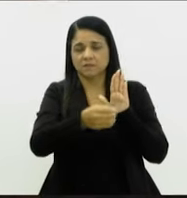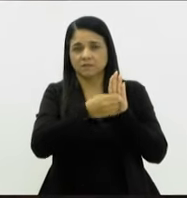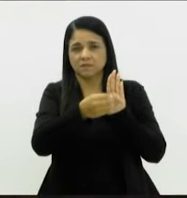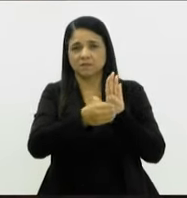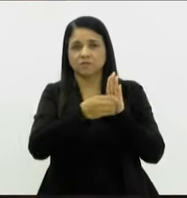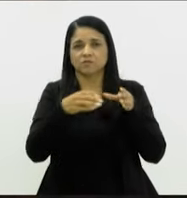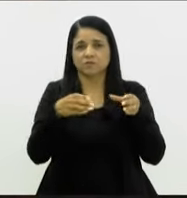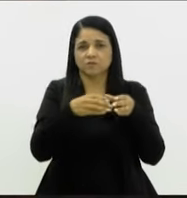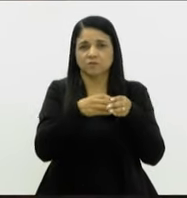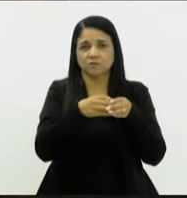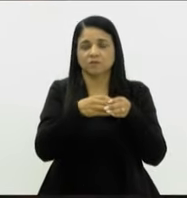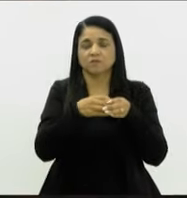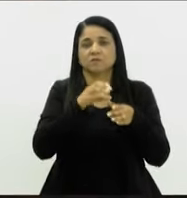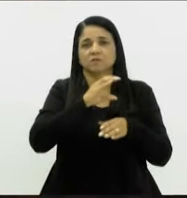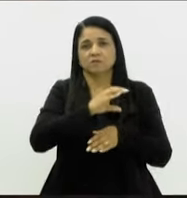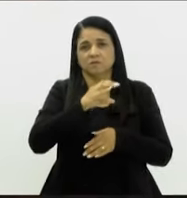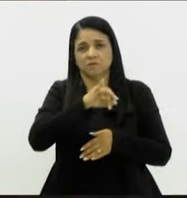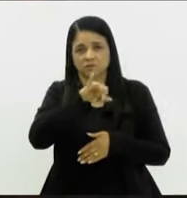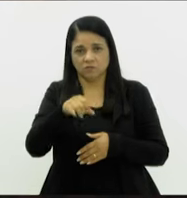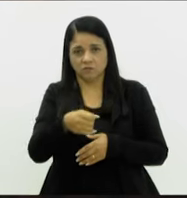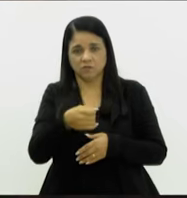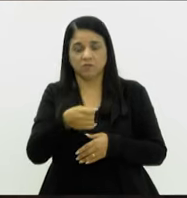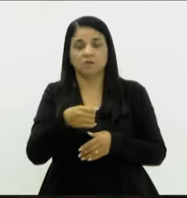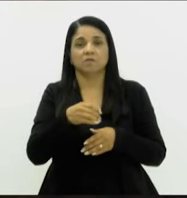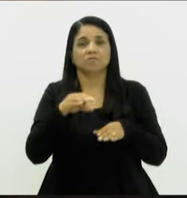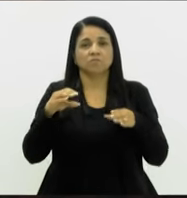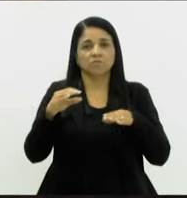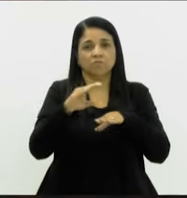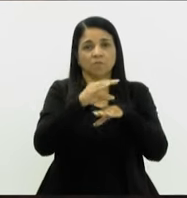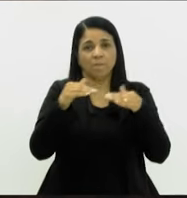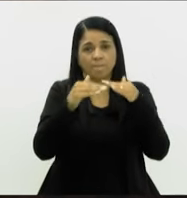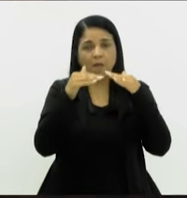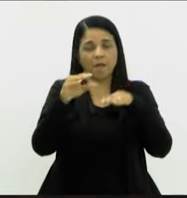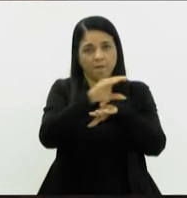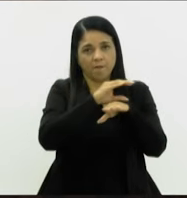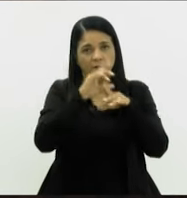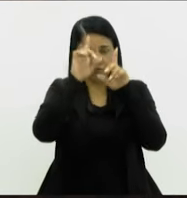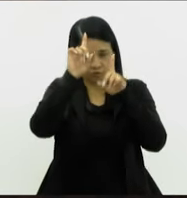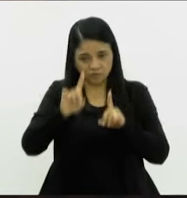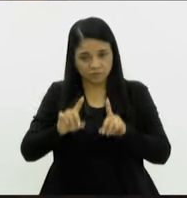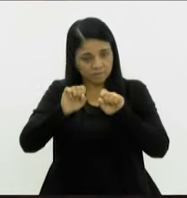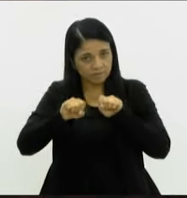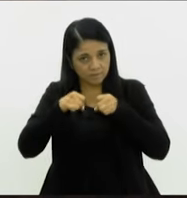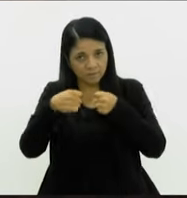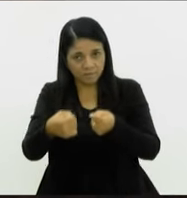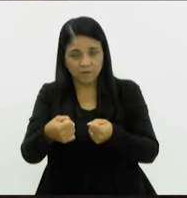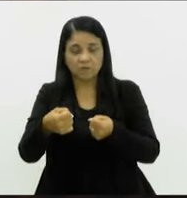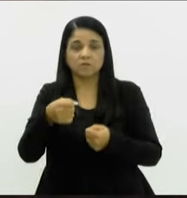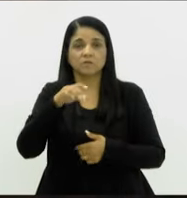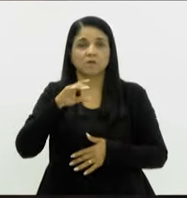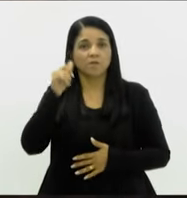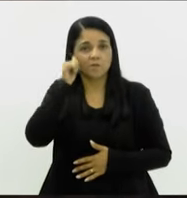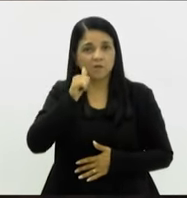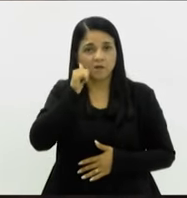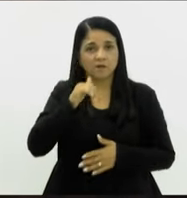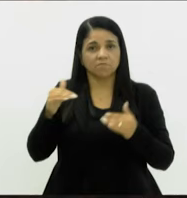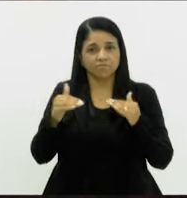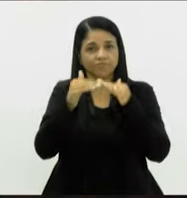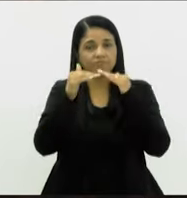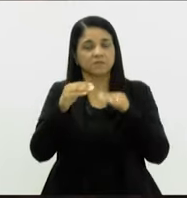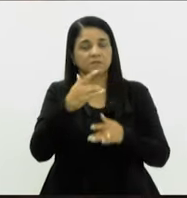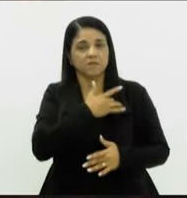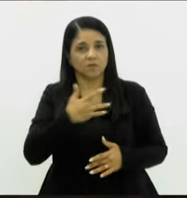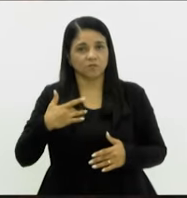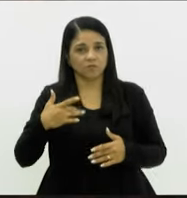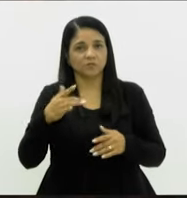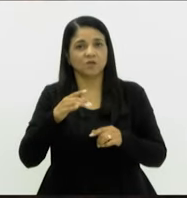comissões de Constituição e de Justiça, pela constitucionalidade de defesa dos direitos da mulher, favorável, de saúde,